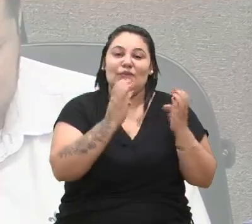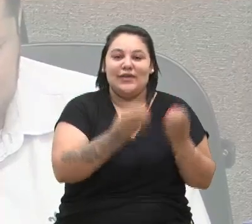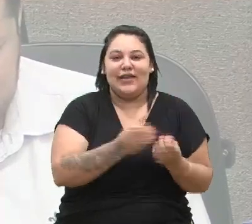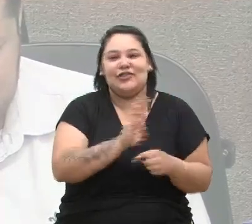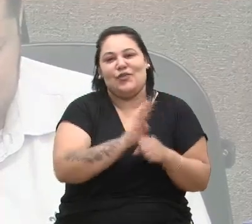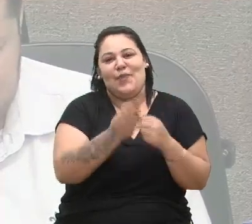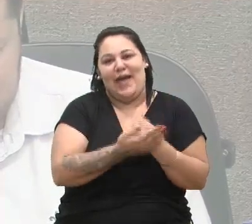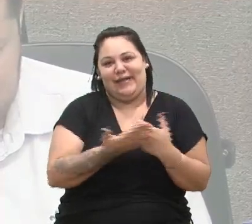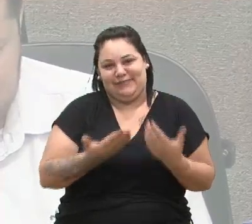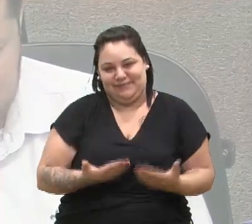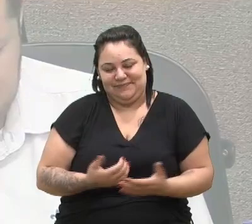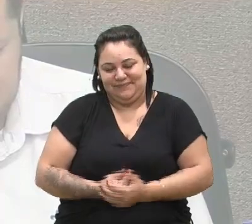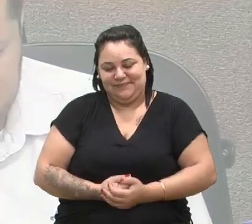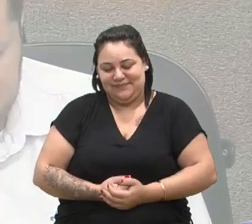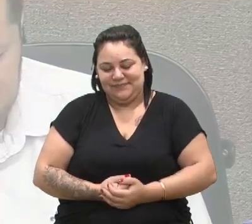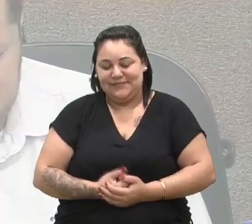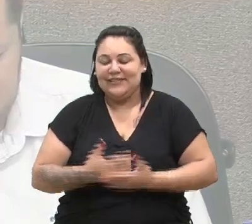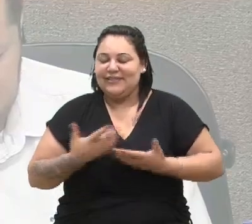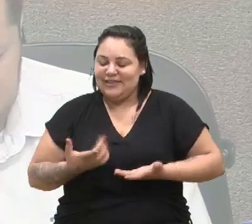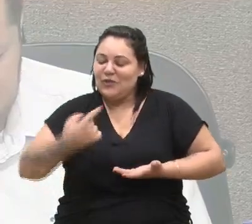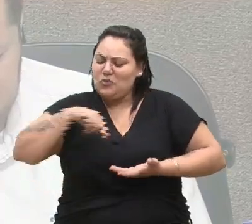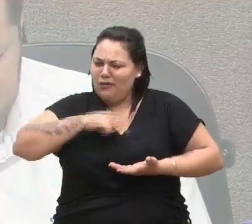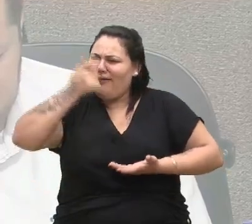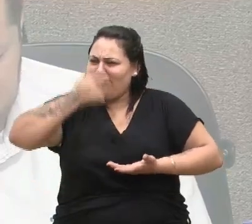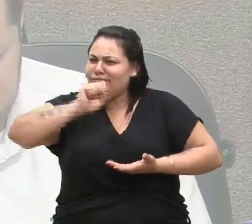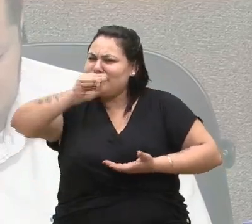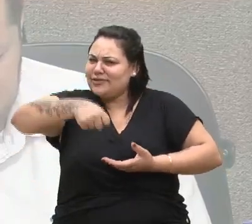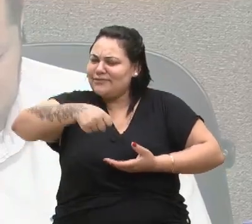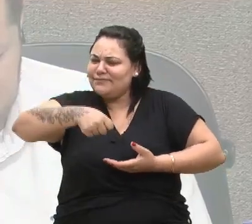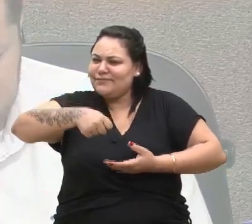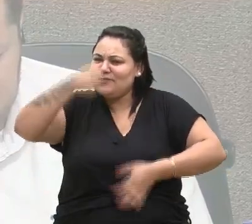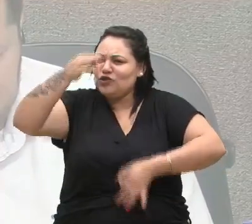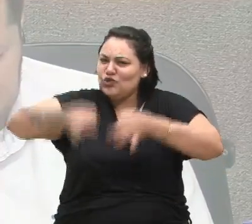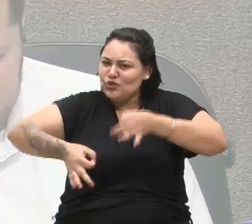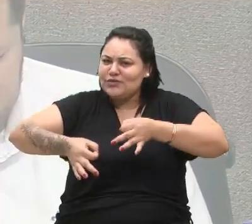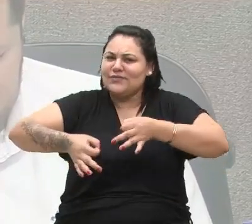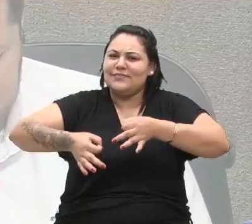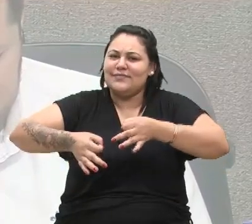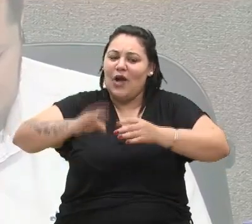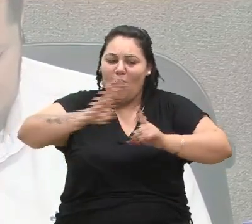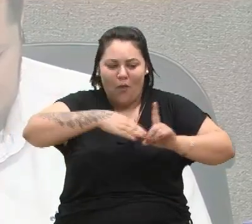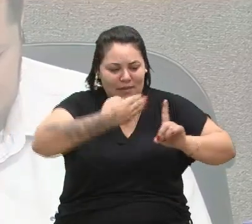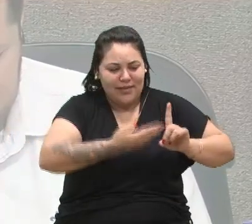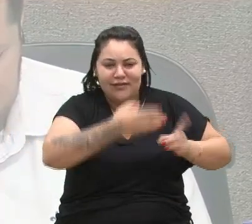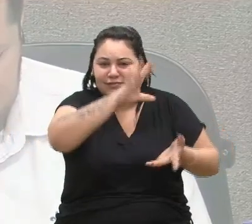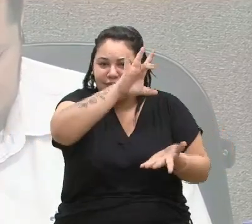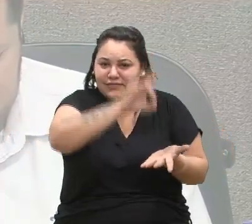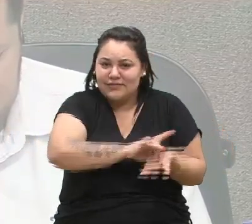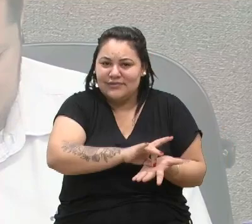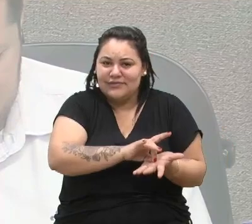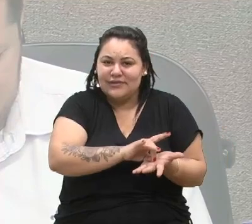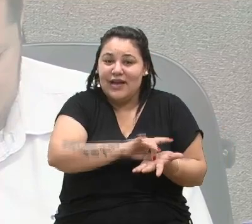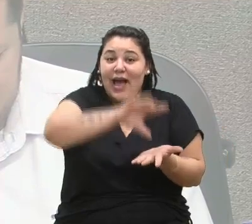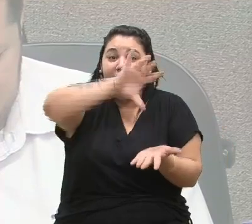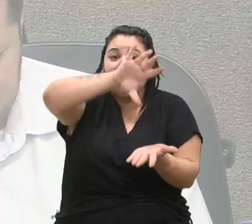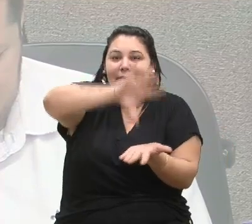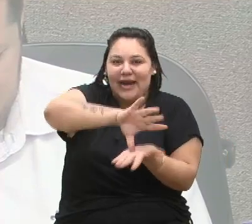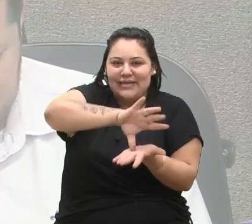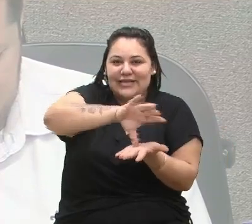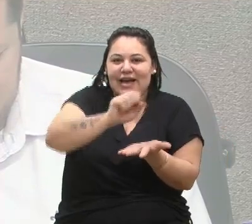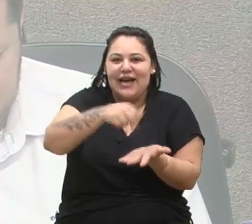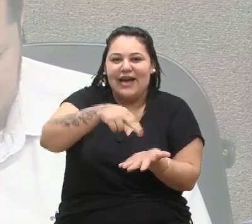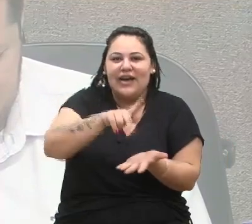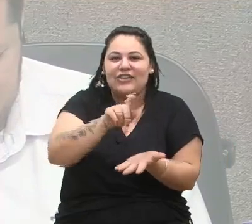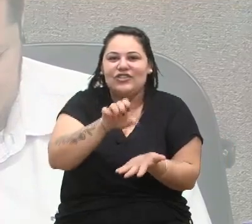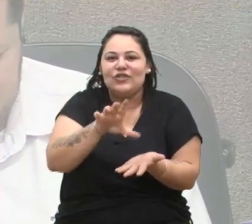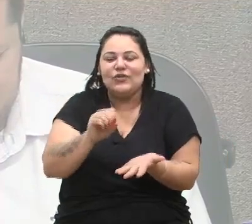Ciro. Julgamos justa a homenagem de denominação de Praça Ângelo Ferraro. Pelo